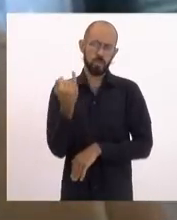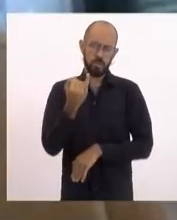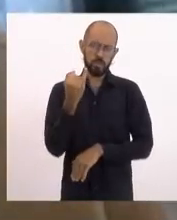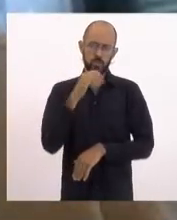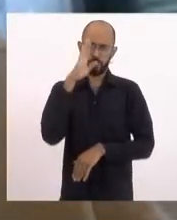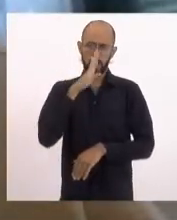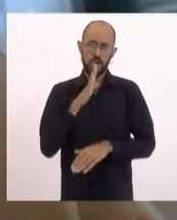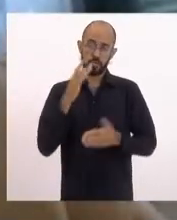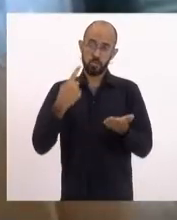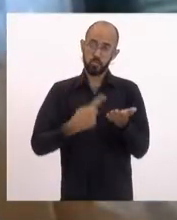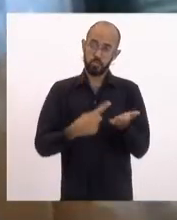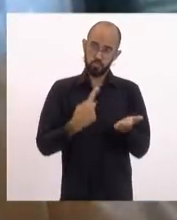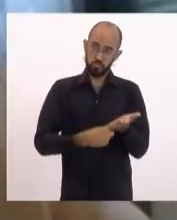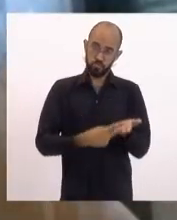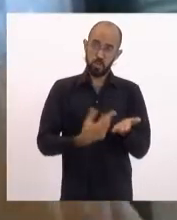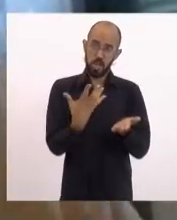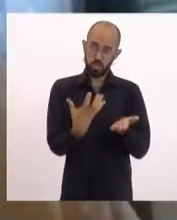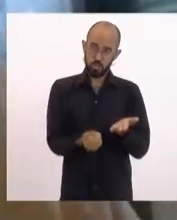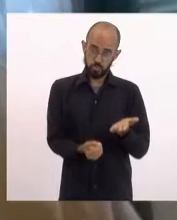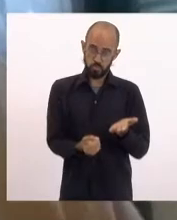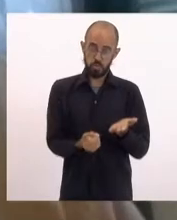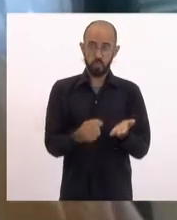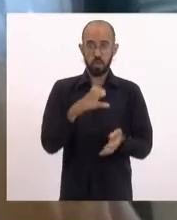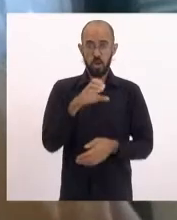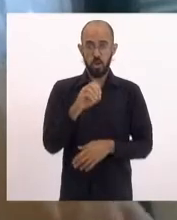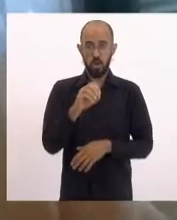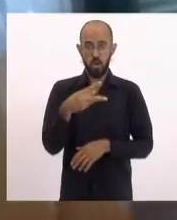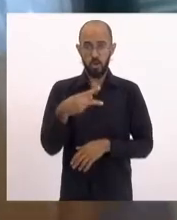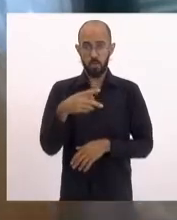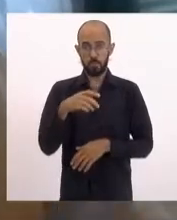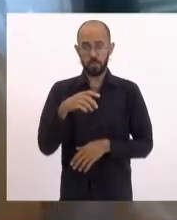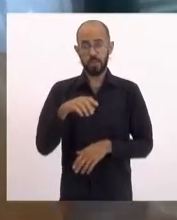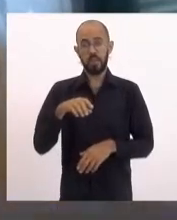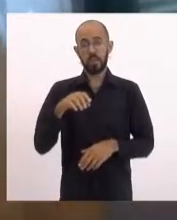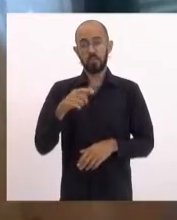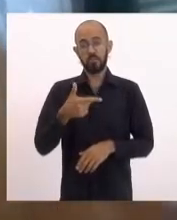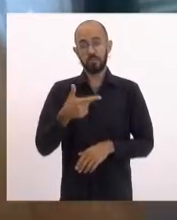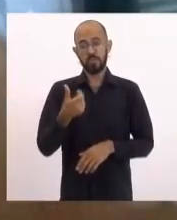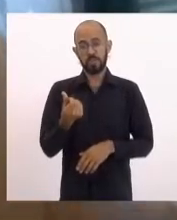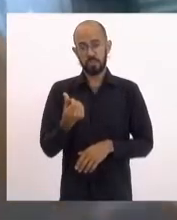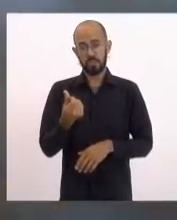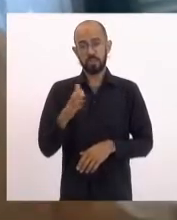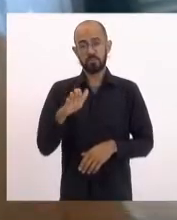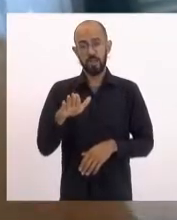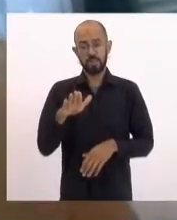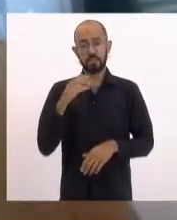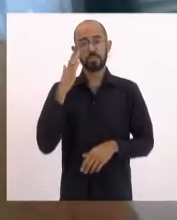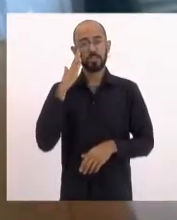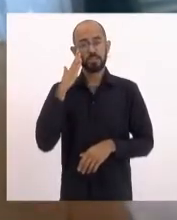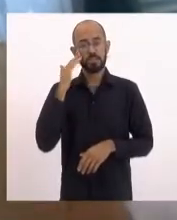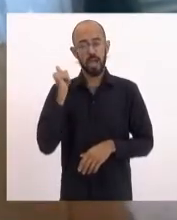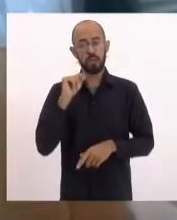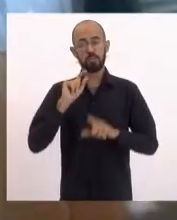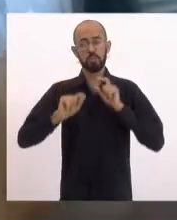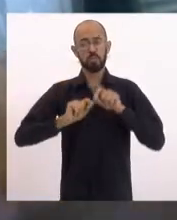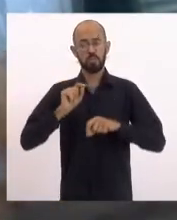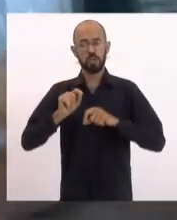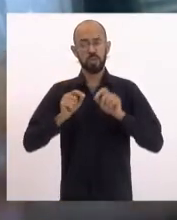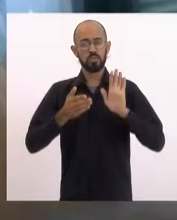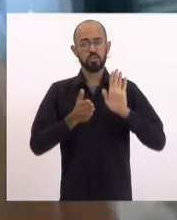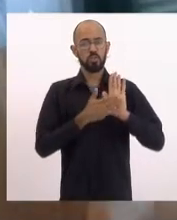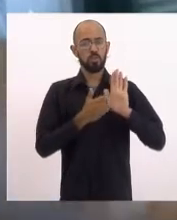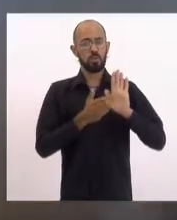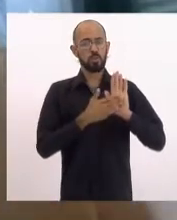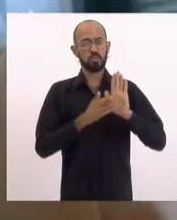compromissos na COP26 agora, só que nós sabemos que esses compromissos não basta ter a palavra, né? Porque o